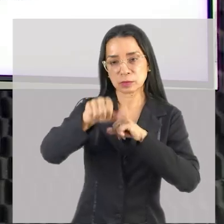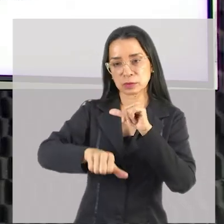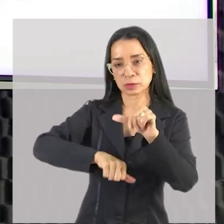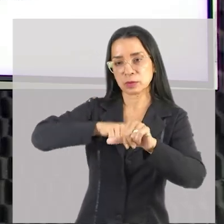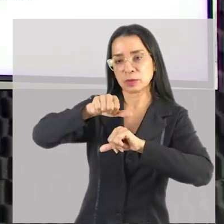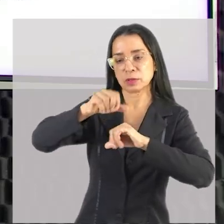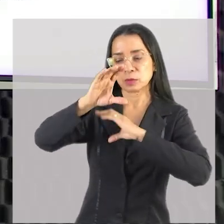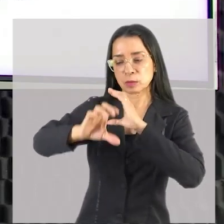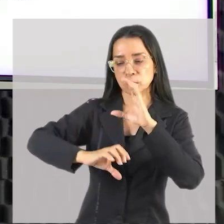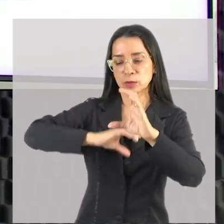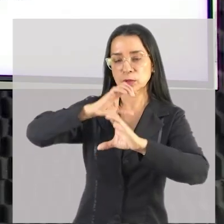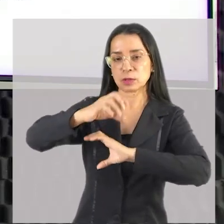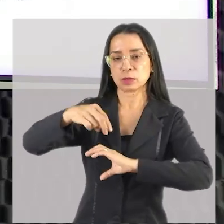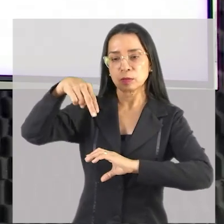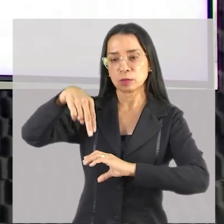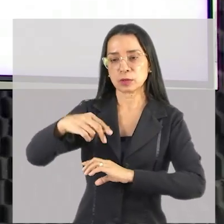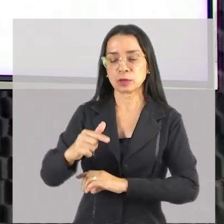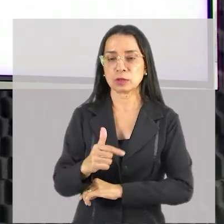nitrogênio.